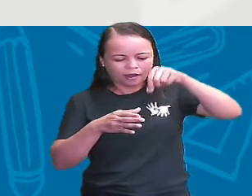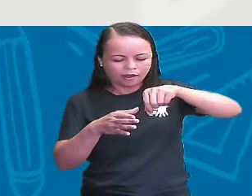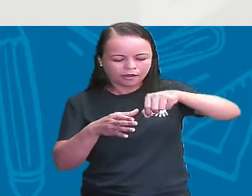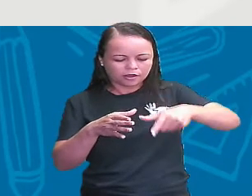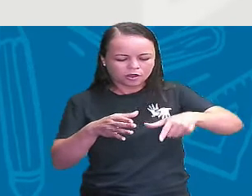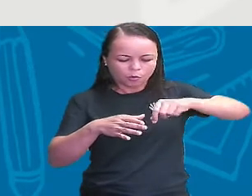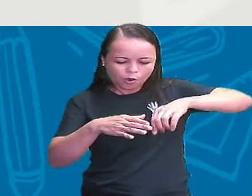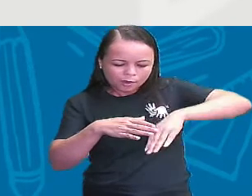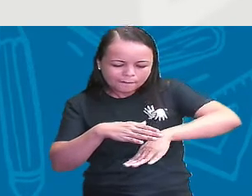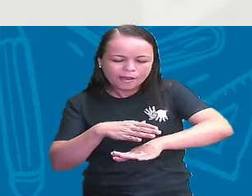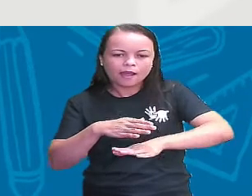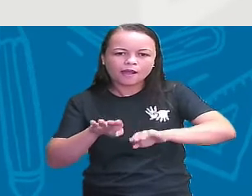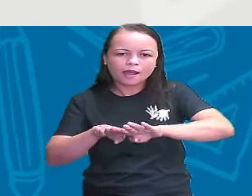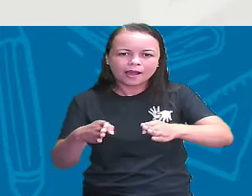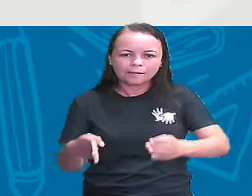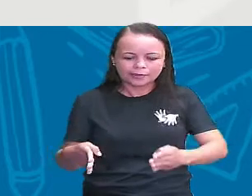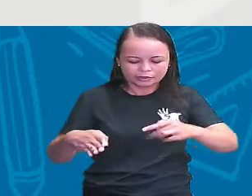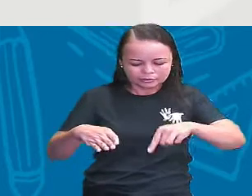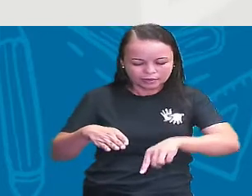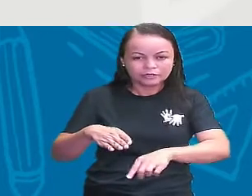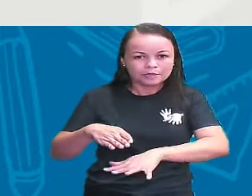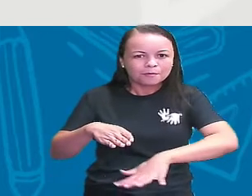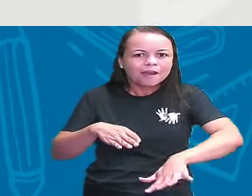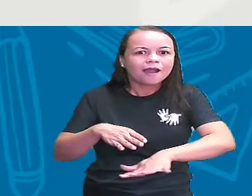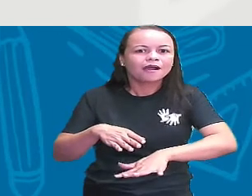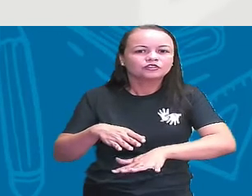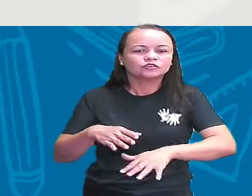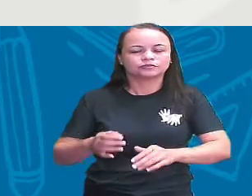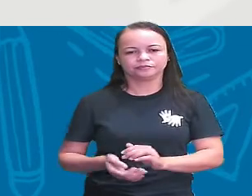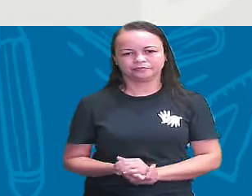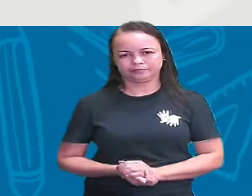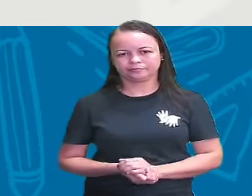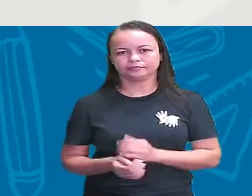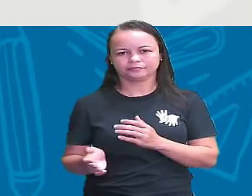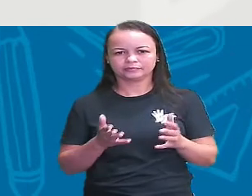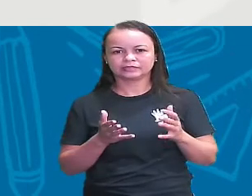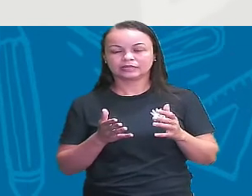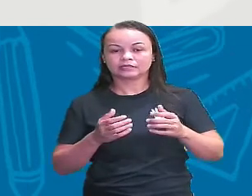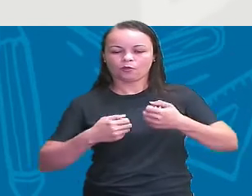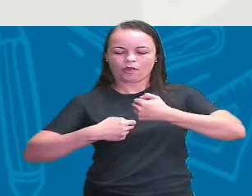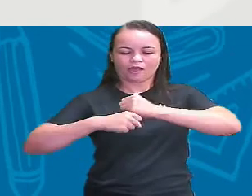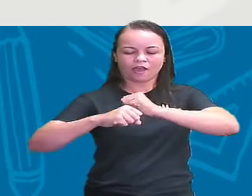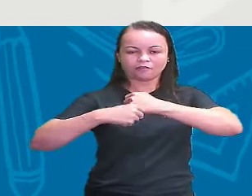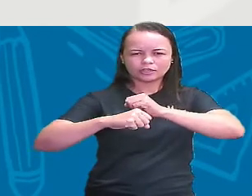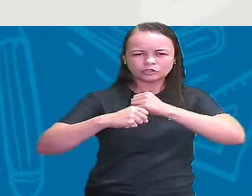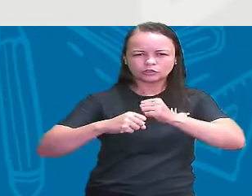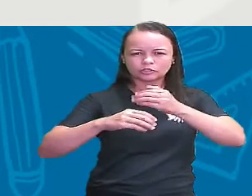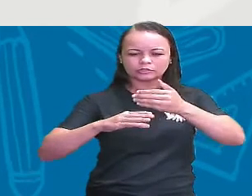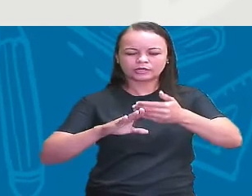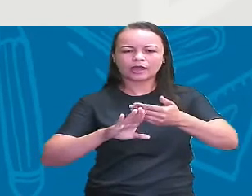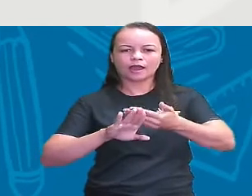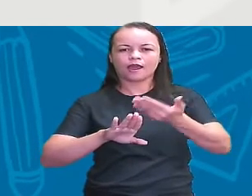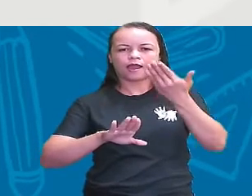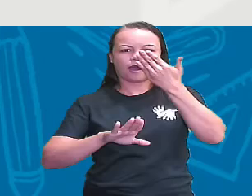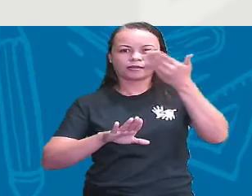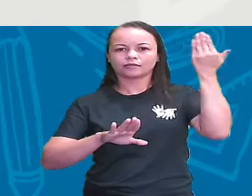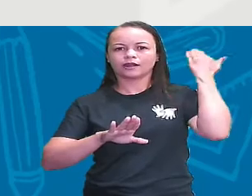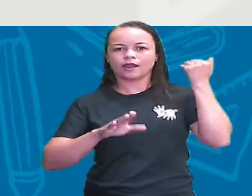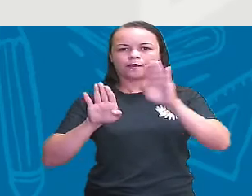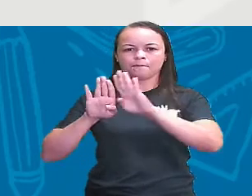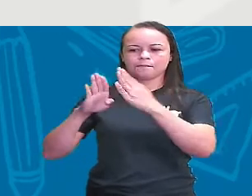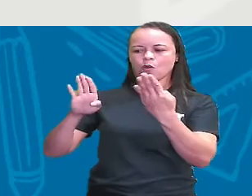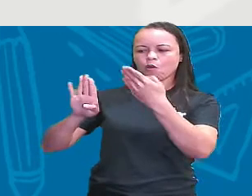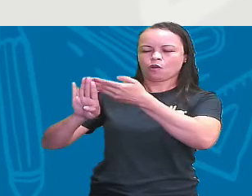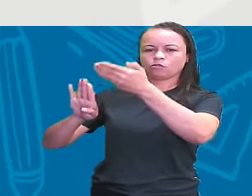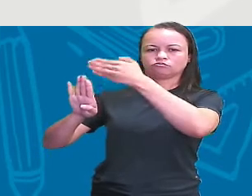entendeu? A vassoura está atrás da porta. Minha carteira está dentro